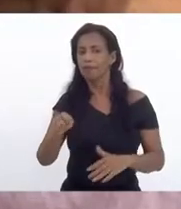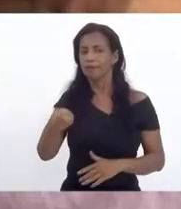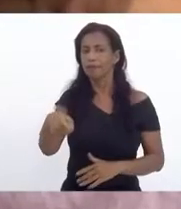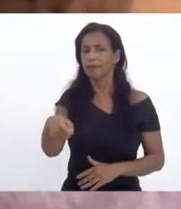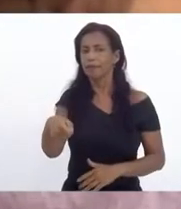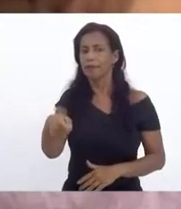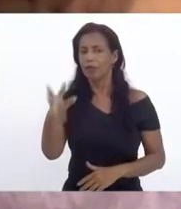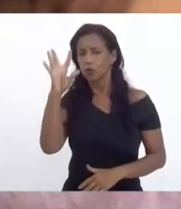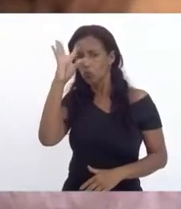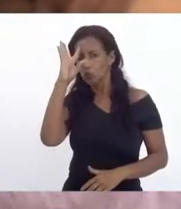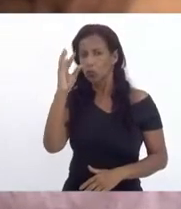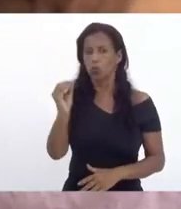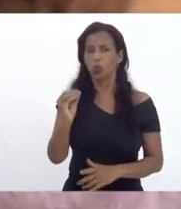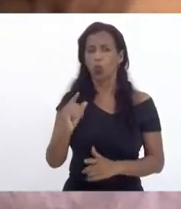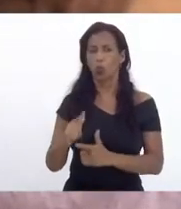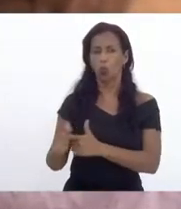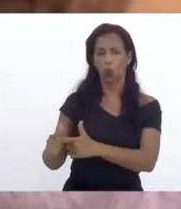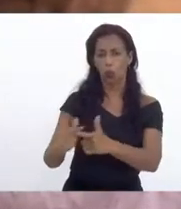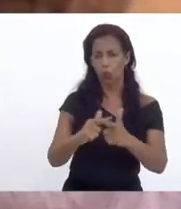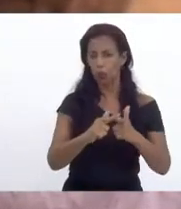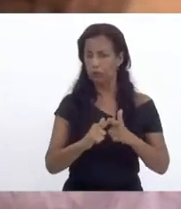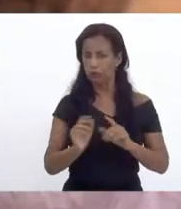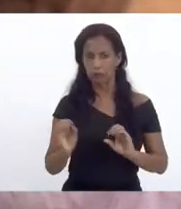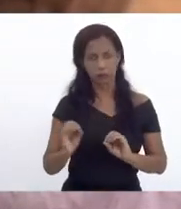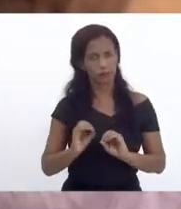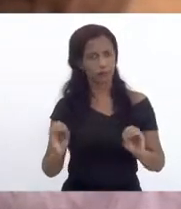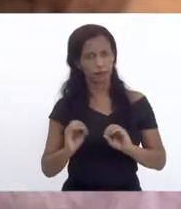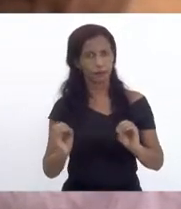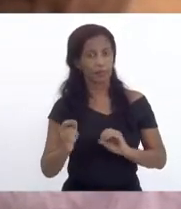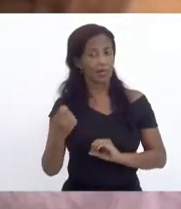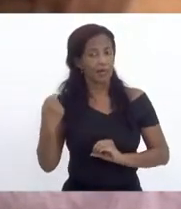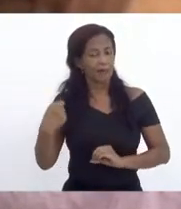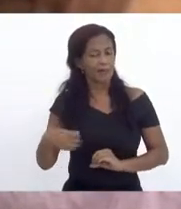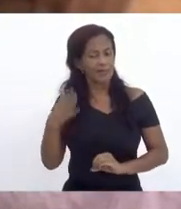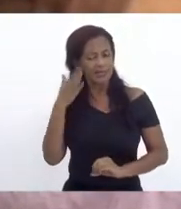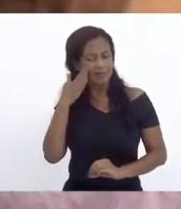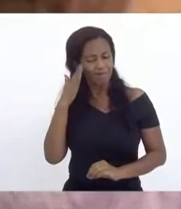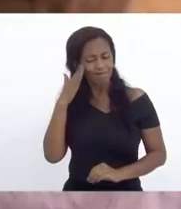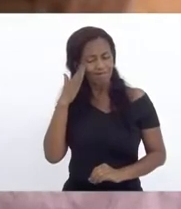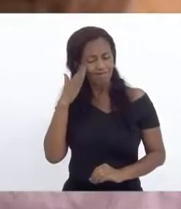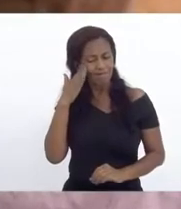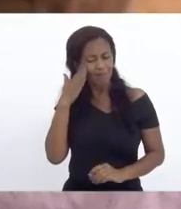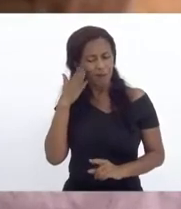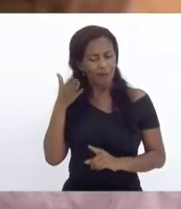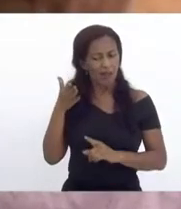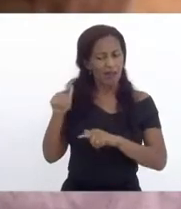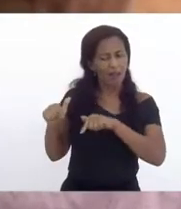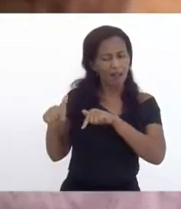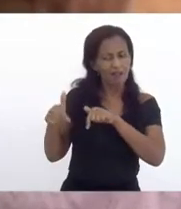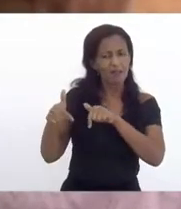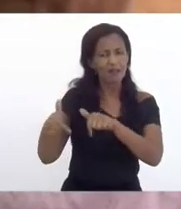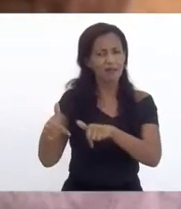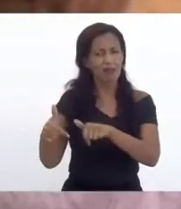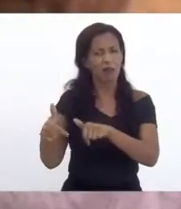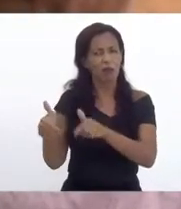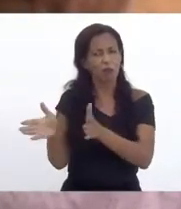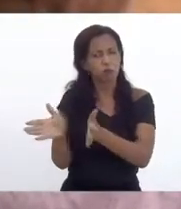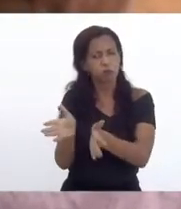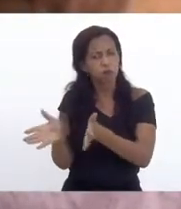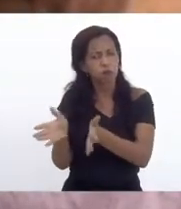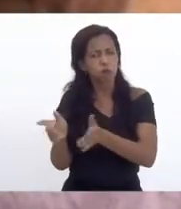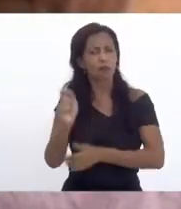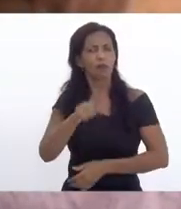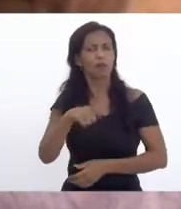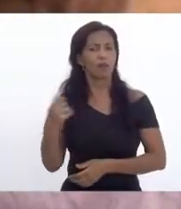de resolução de todos os problemas. A gente precisa tentar, para a operação do mesmo, para a dinâmica, é importante